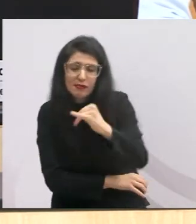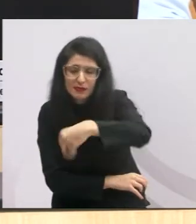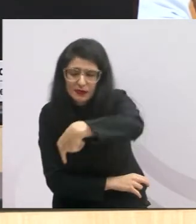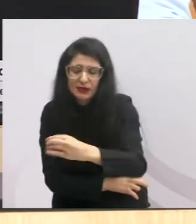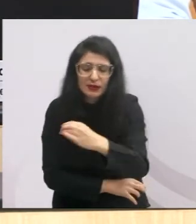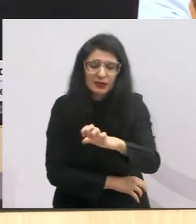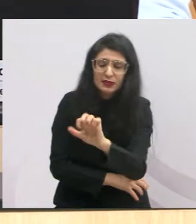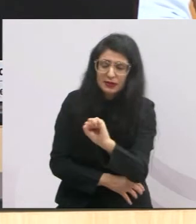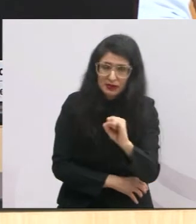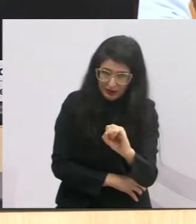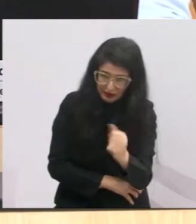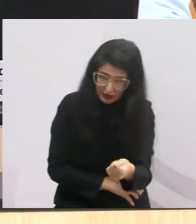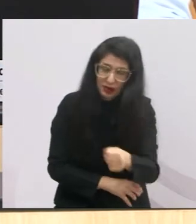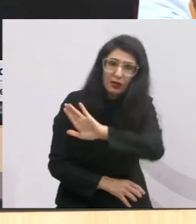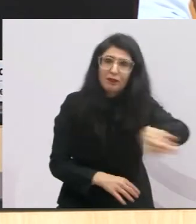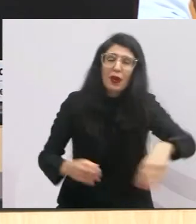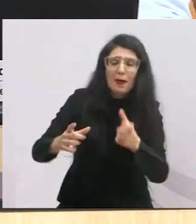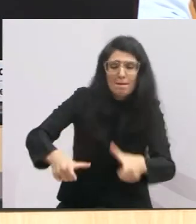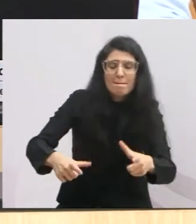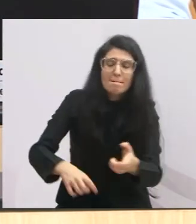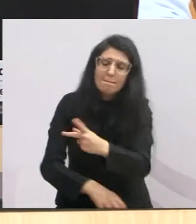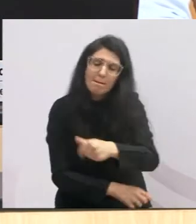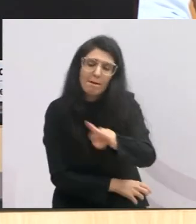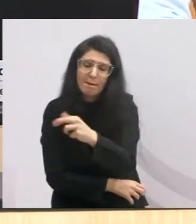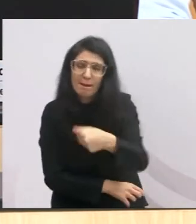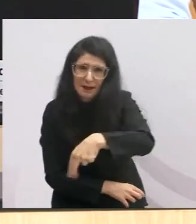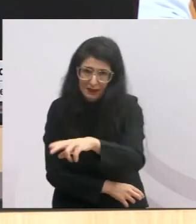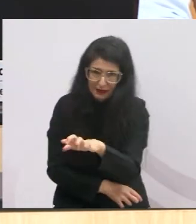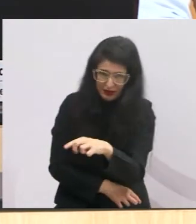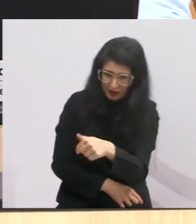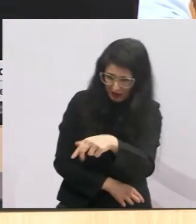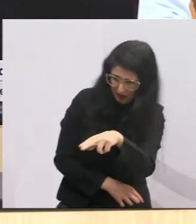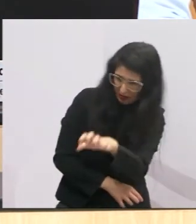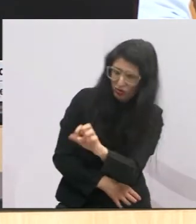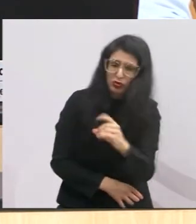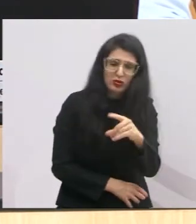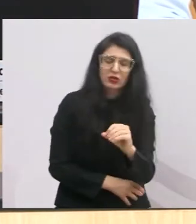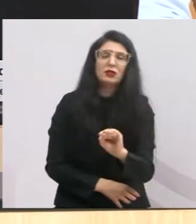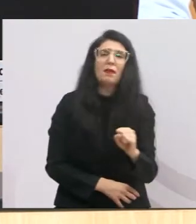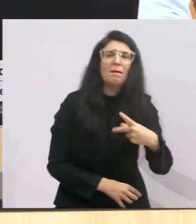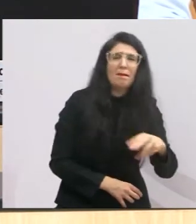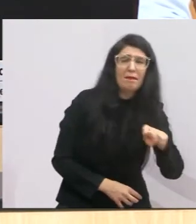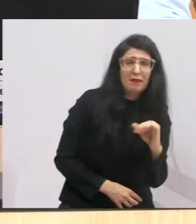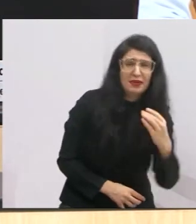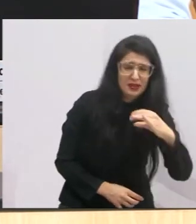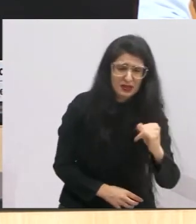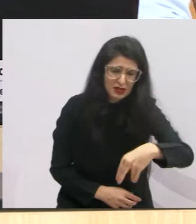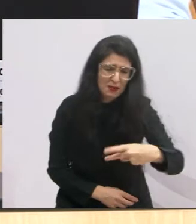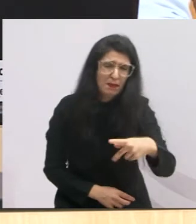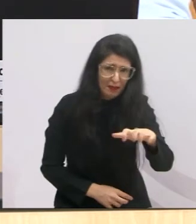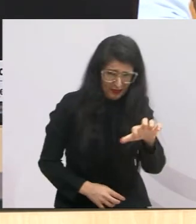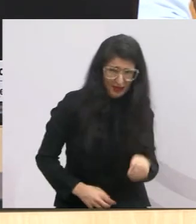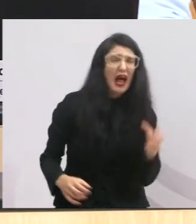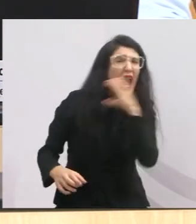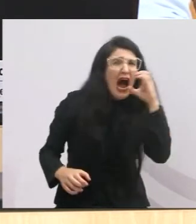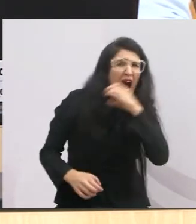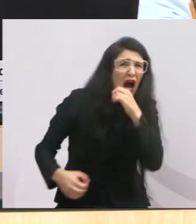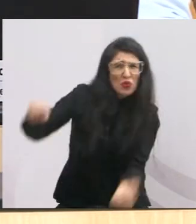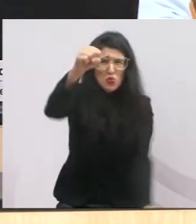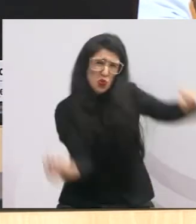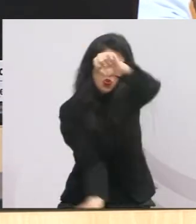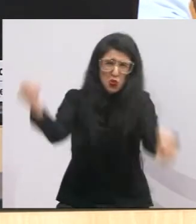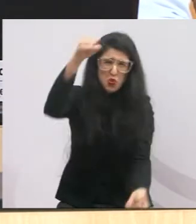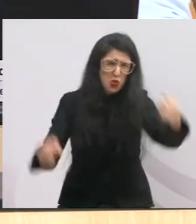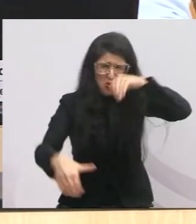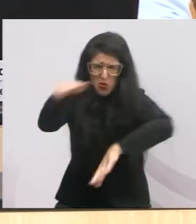é dedicada, 28 de outubro, o Dia dos Servidores Públicos. A data foi instituída